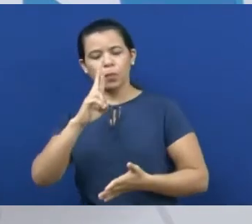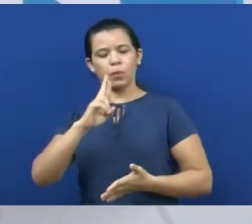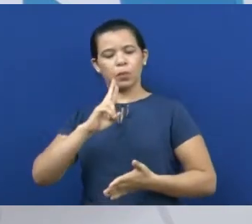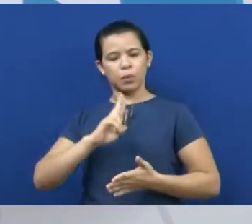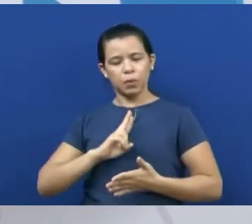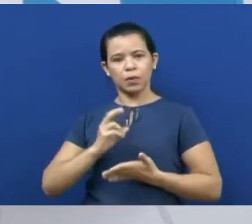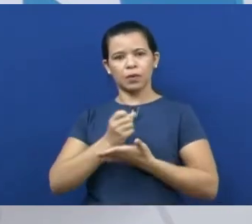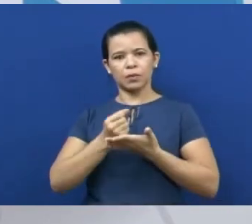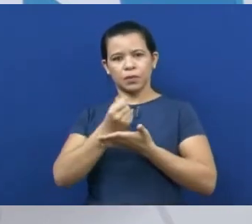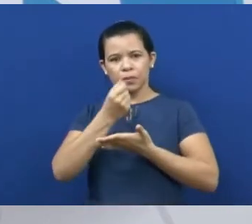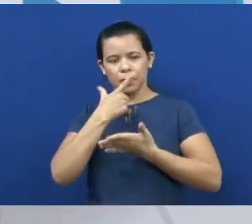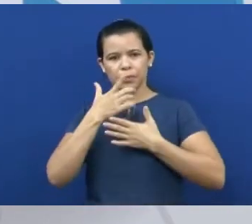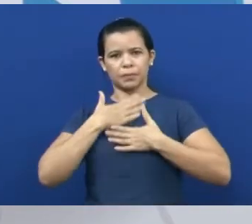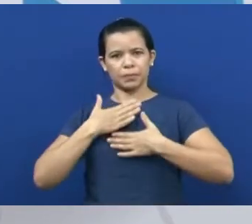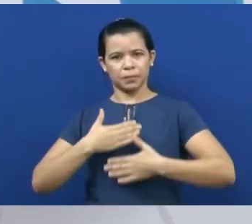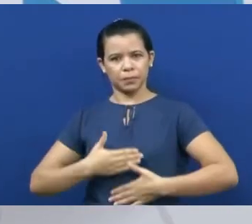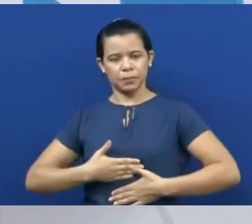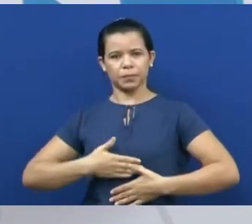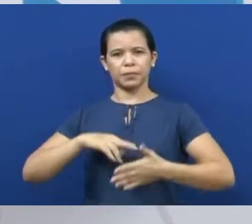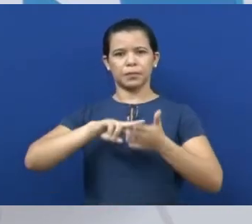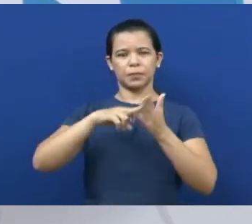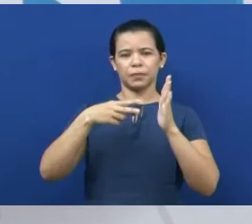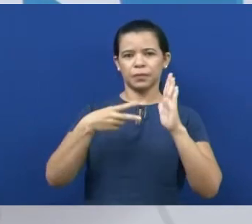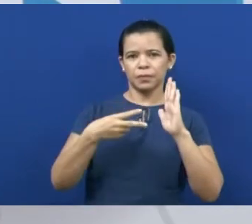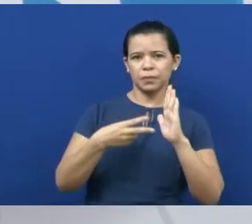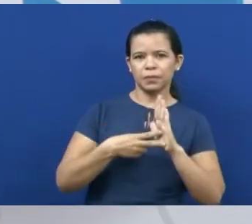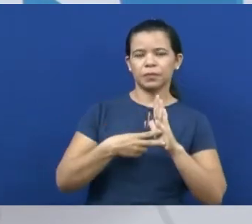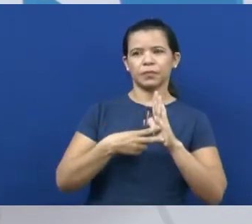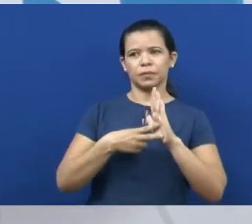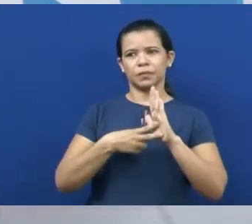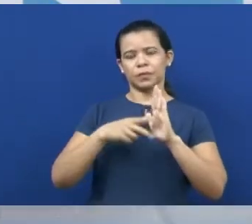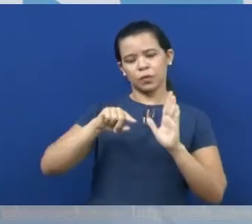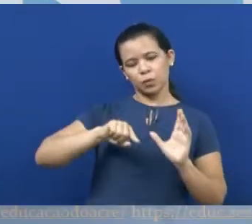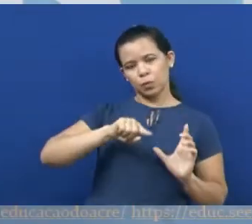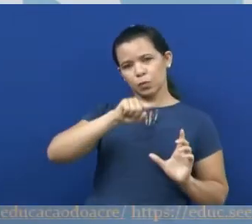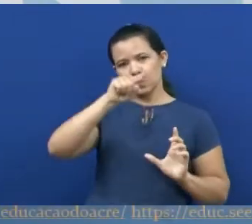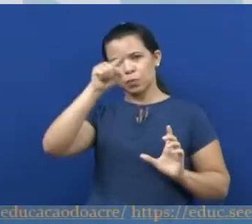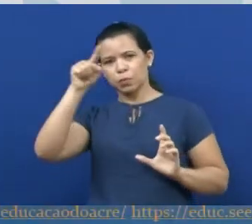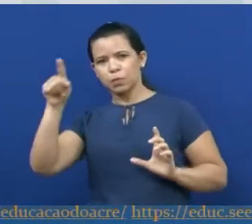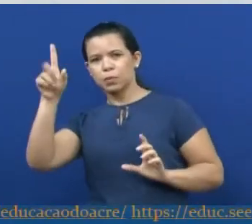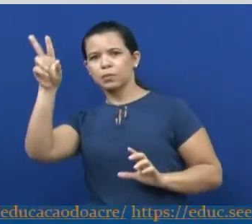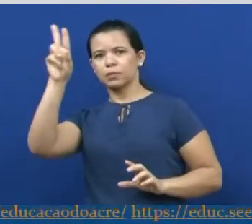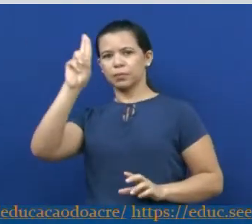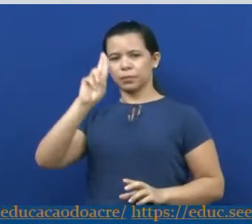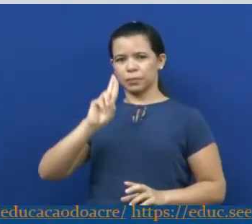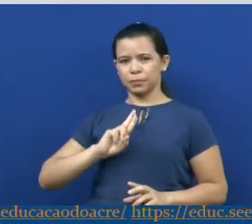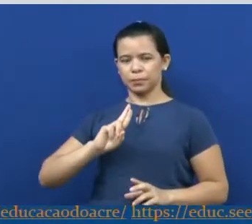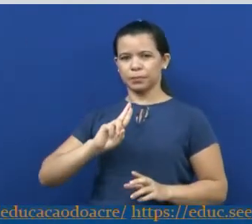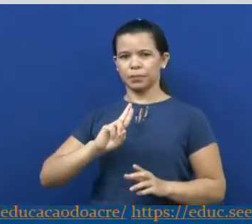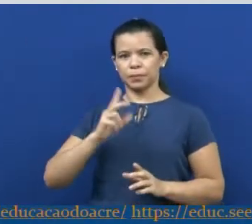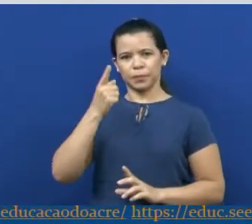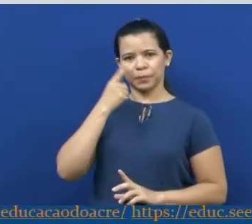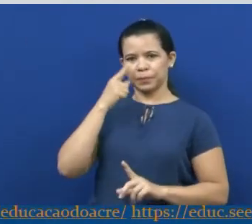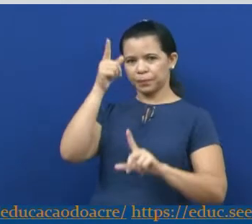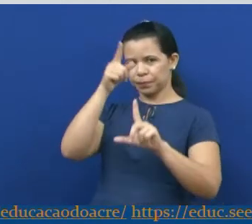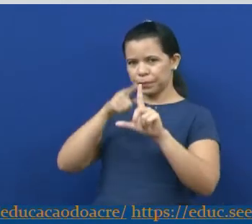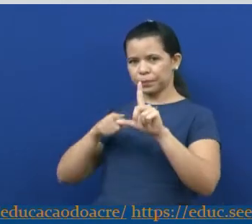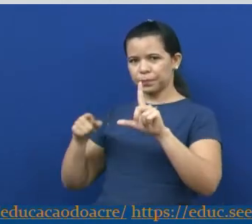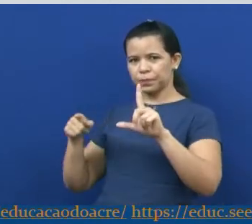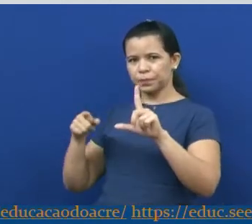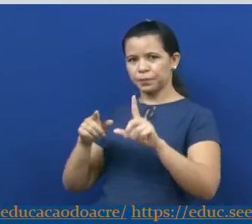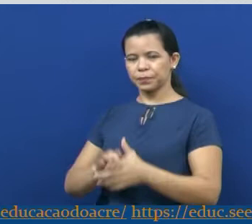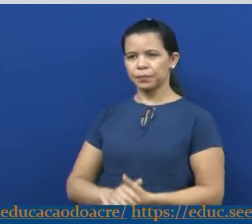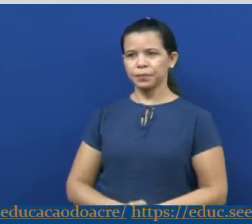produzida, é denominada curva de dose-resposta, conforme o gráfico que você vai ver aí agora na sua tela.